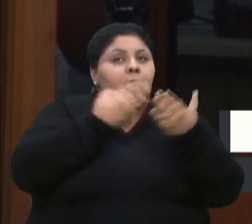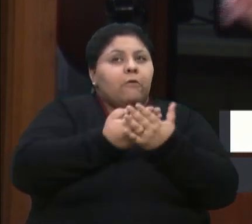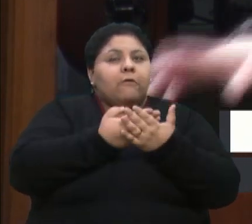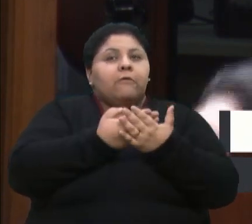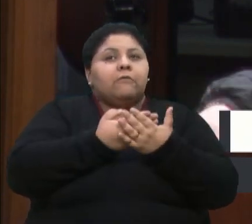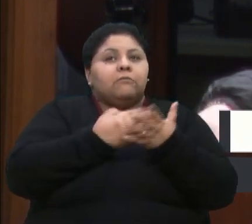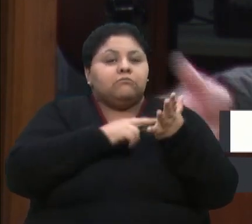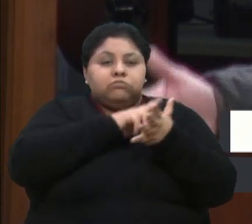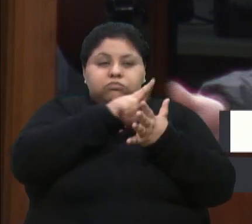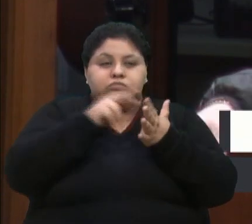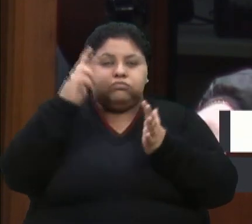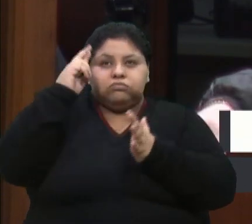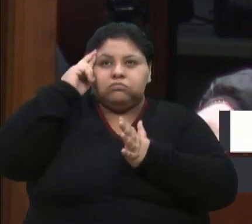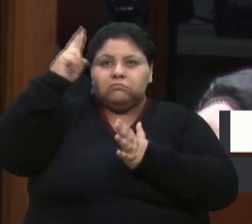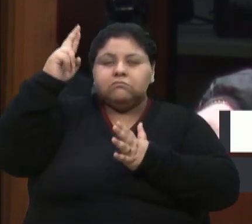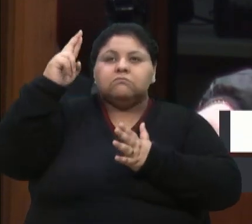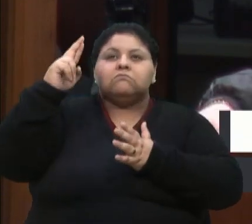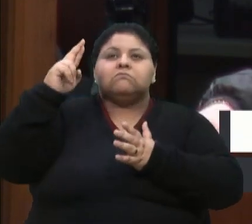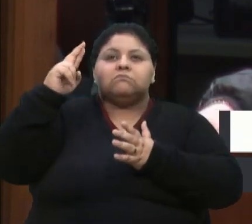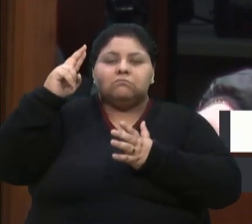diversos diretores, diretoras,